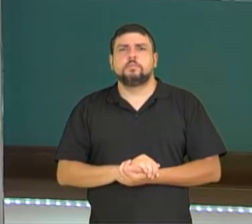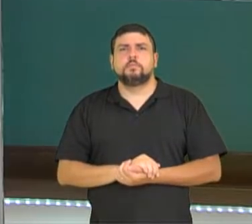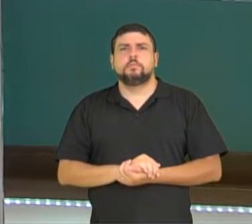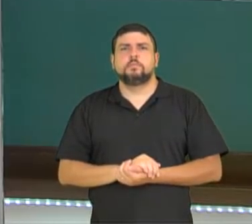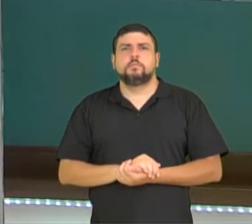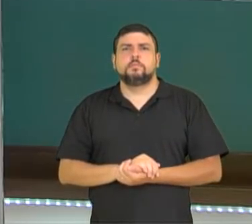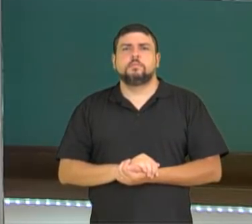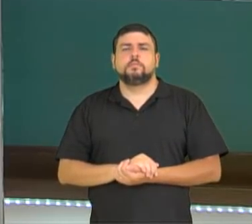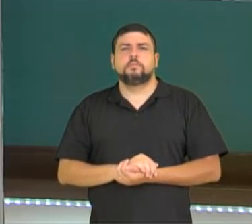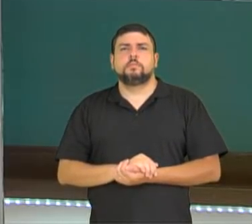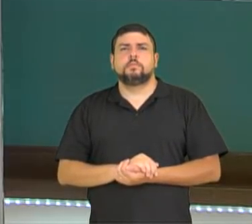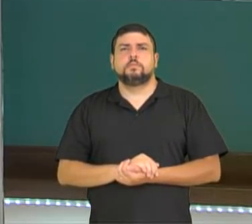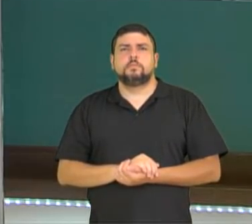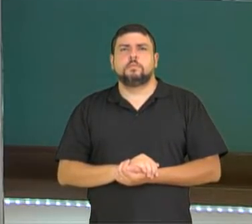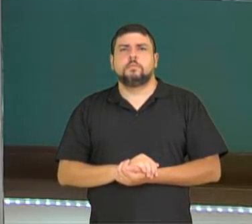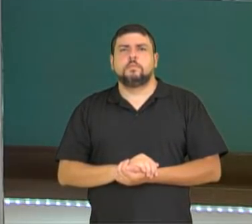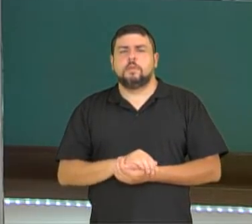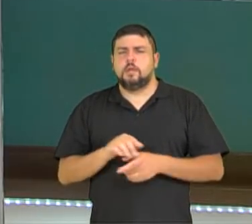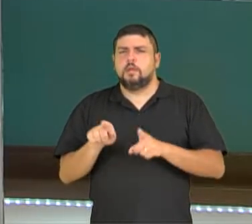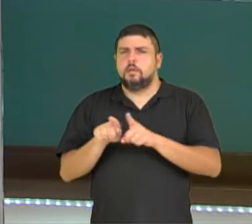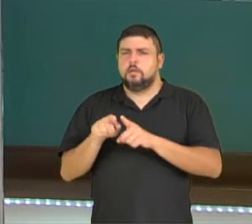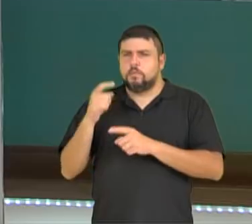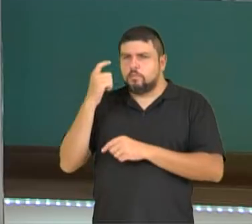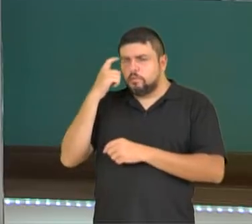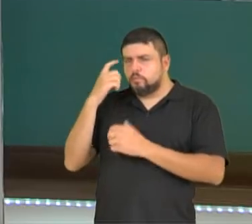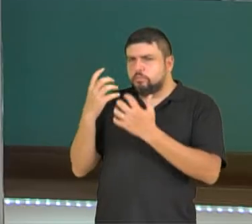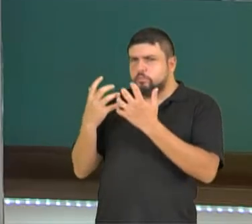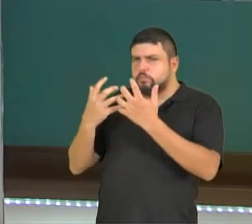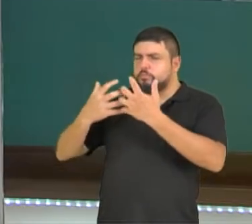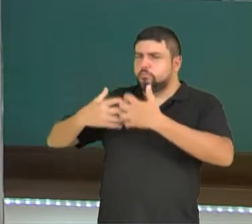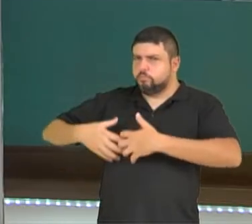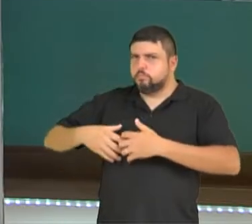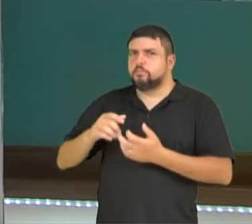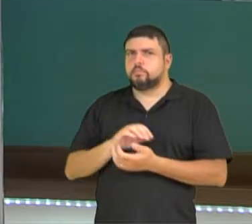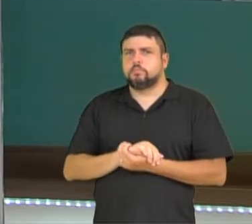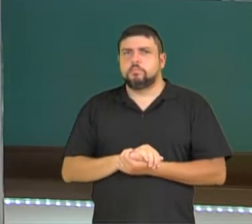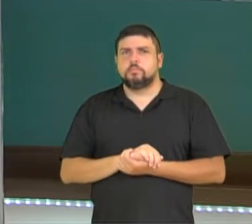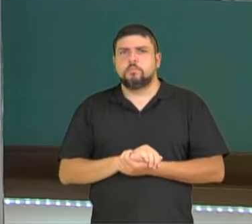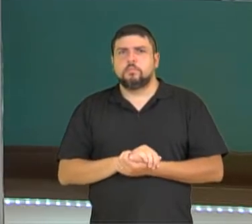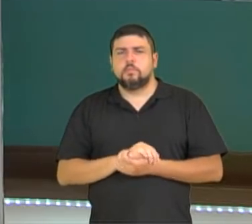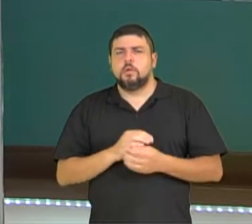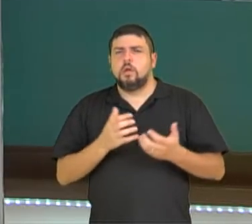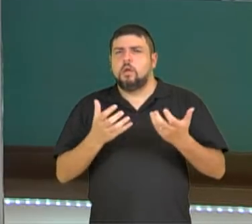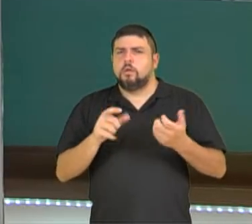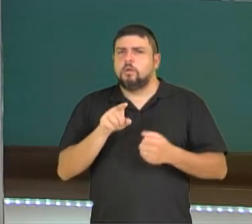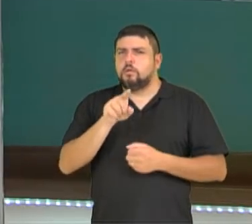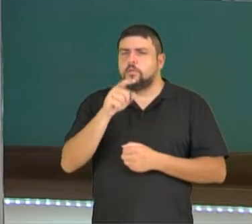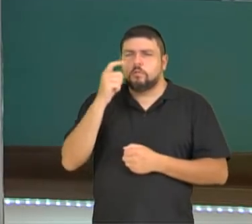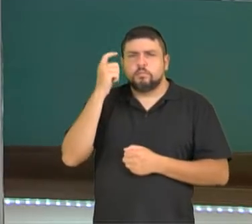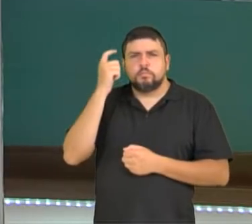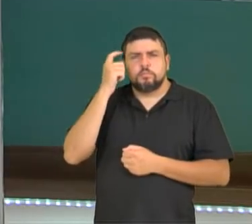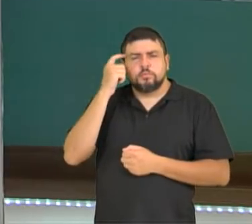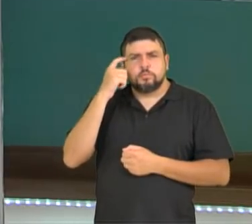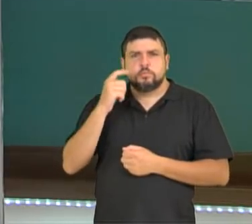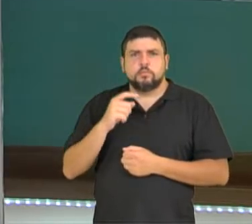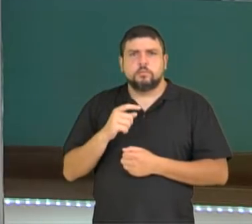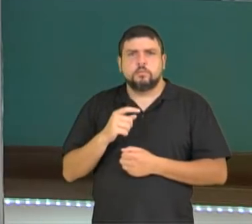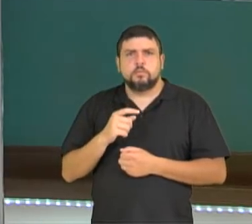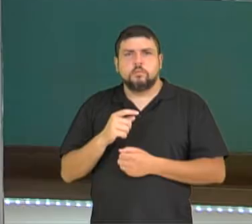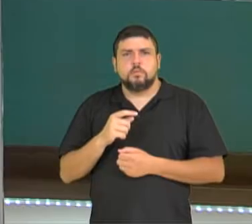E ainda, refletindo sobre a temática que iremos abordar, gostaria que você pensasse sobre a doação de